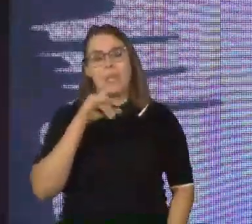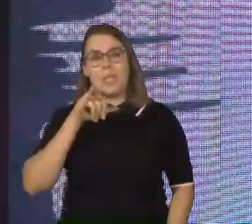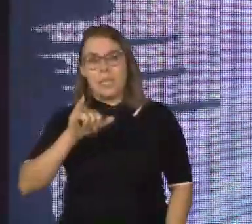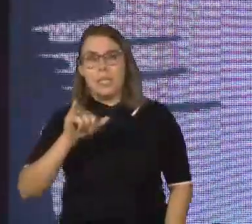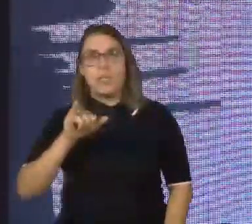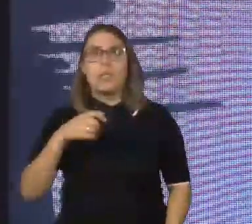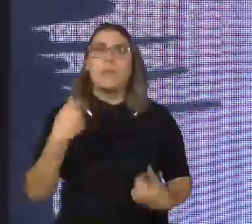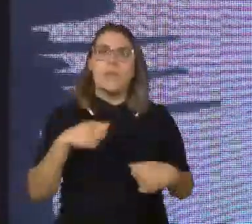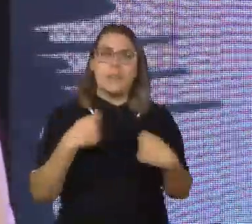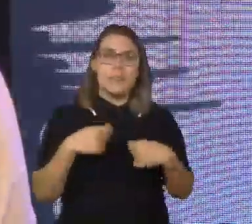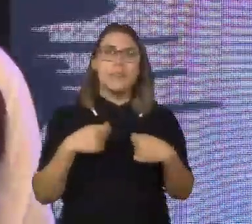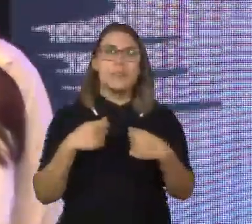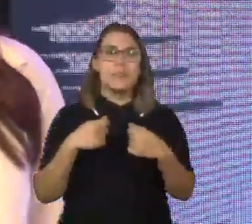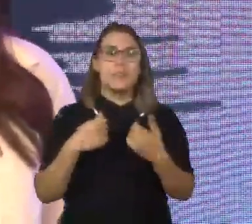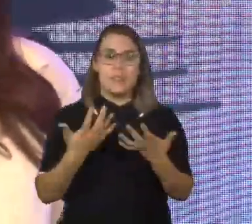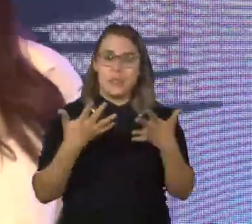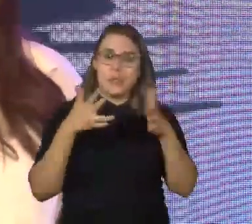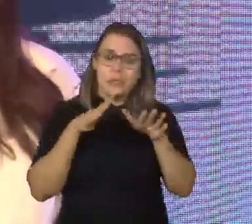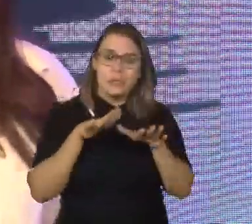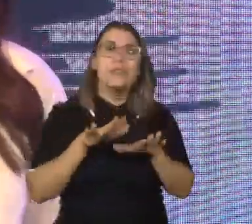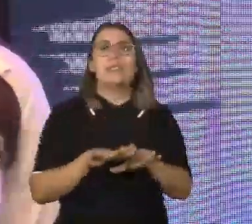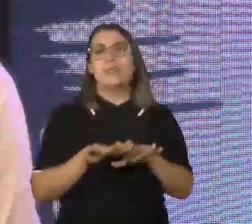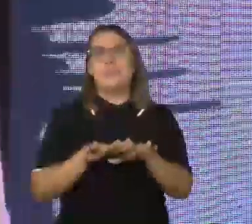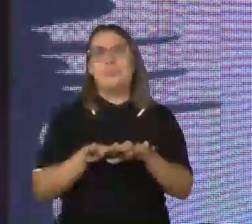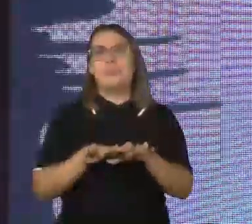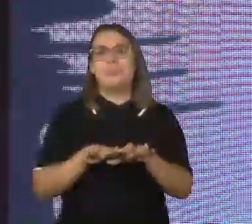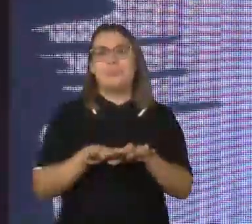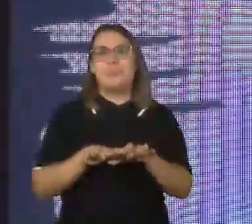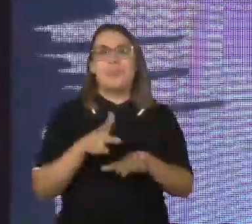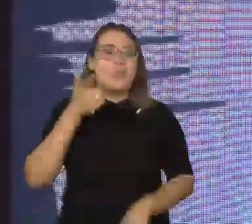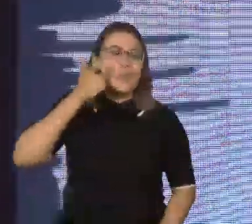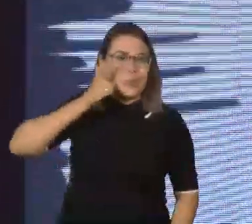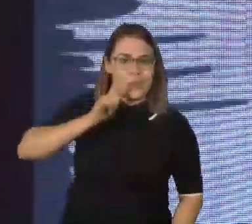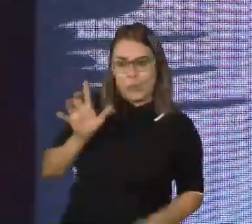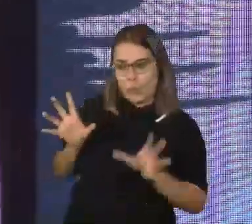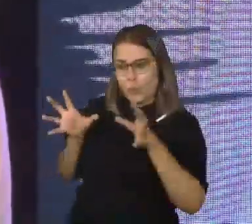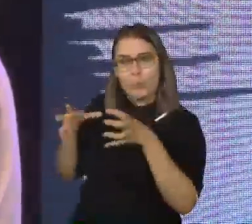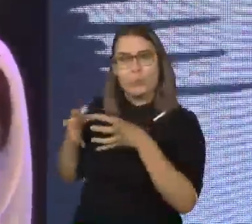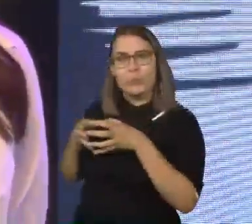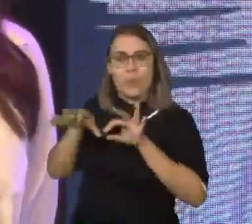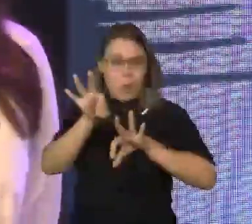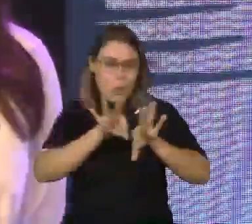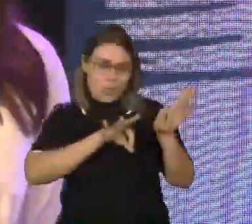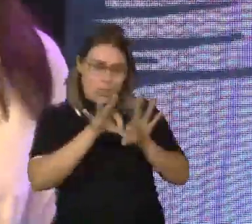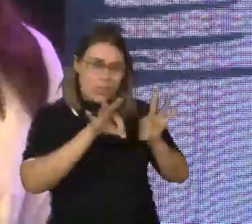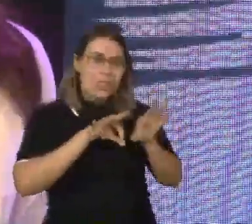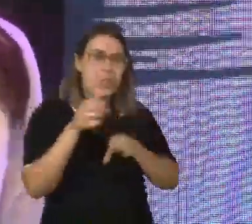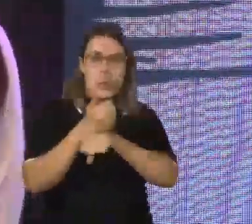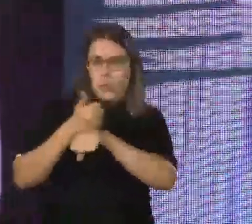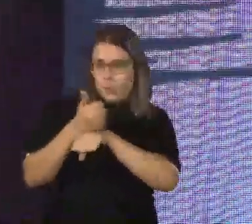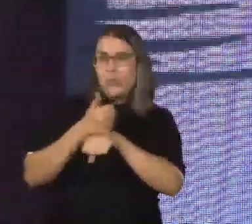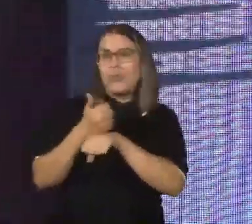falar que faz o atendimento educacional especializado no contraturno, que conta com uma equipe preparada e